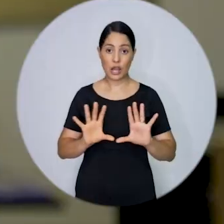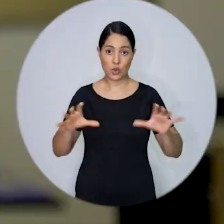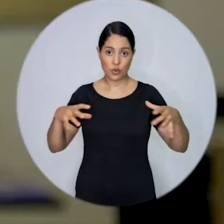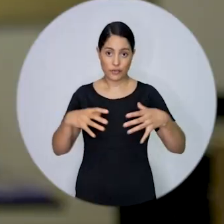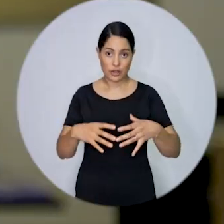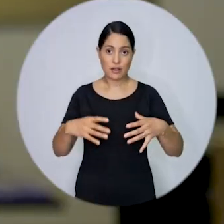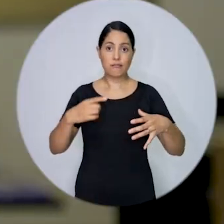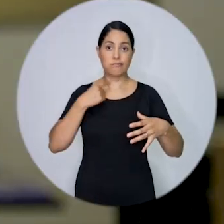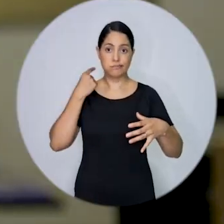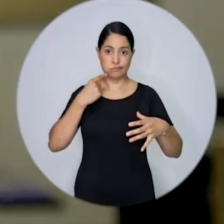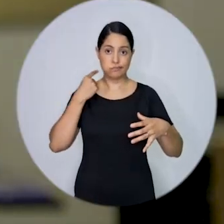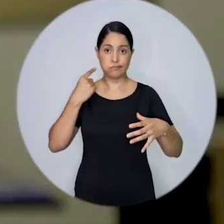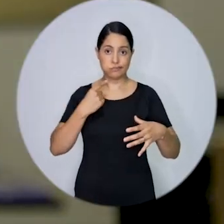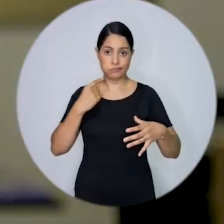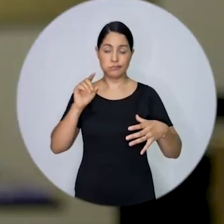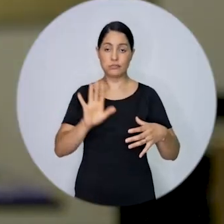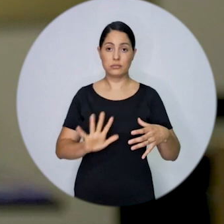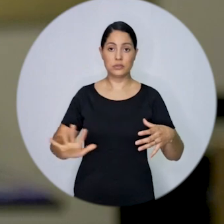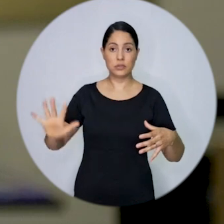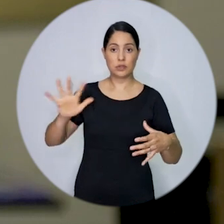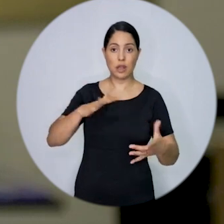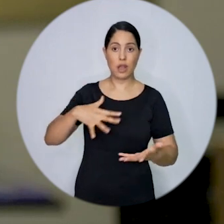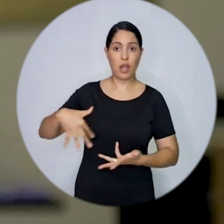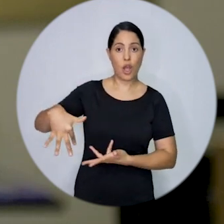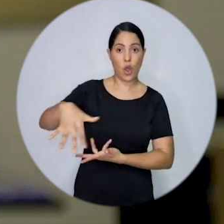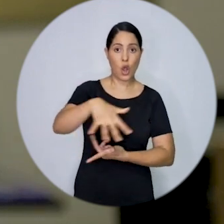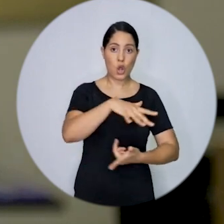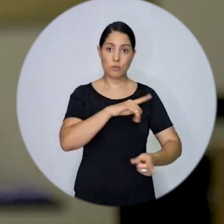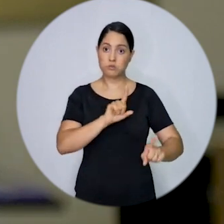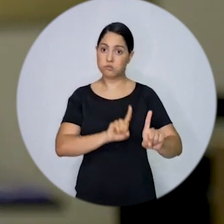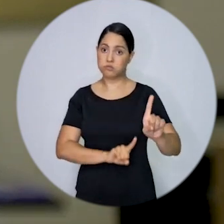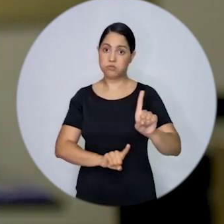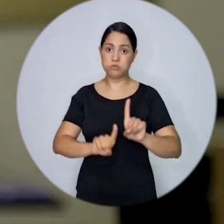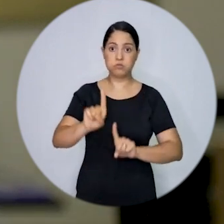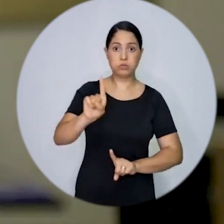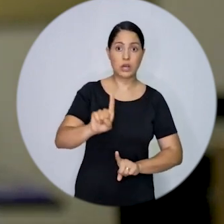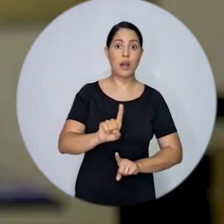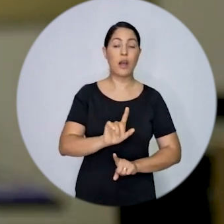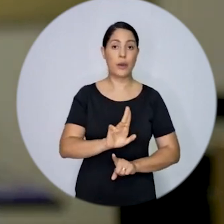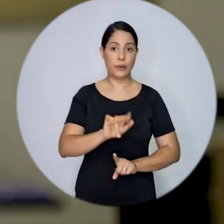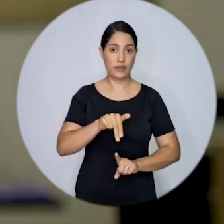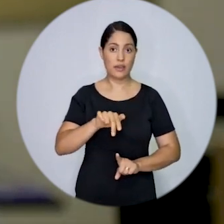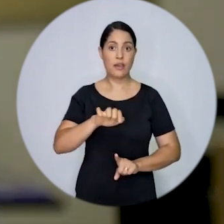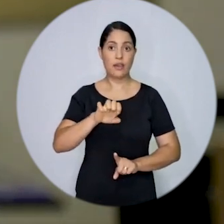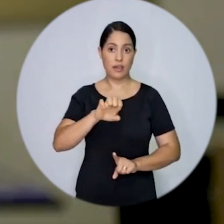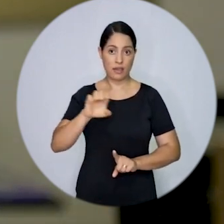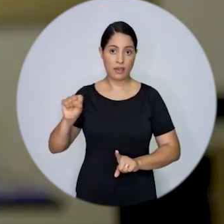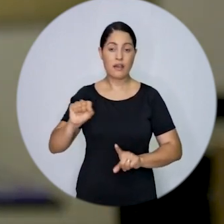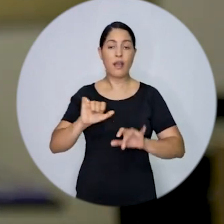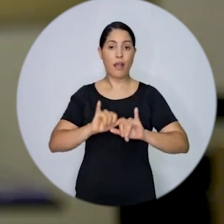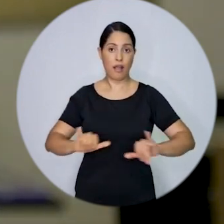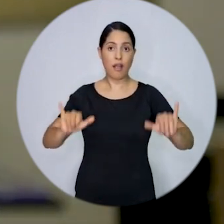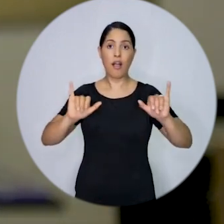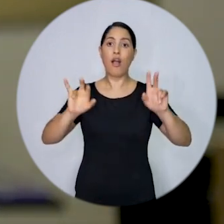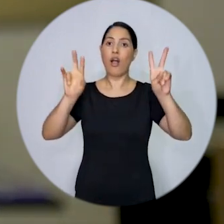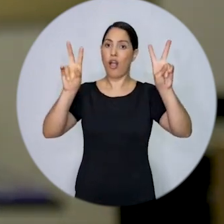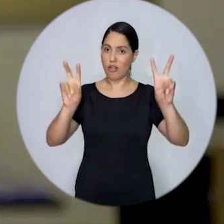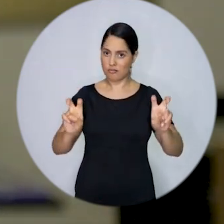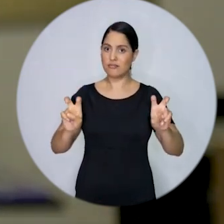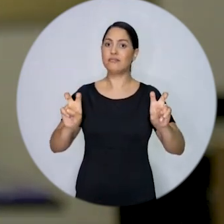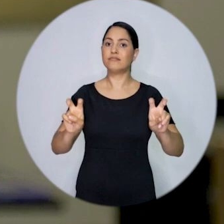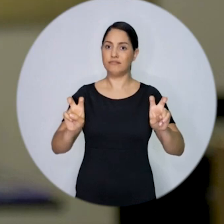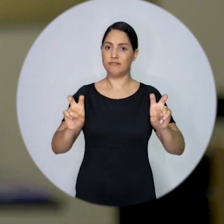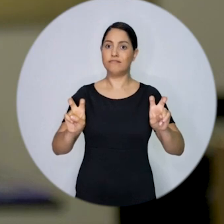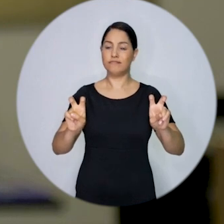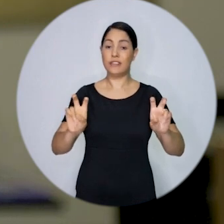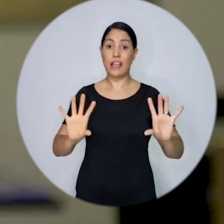A Conferência Nacional da Advocacia, reconhecida pelo Guinness World Records como o maior congresso da área jurídica em uma semana, contou